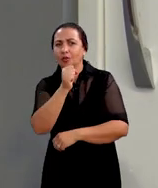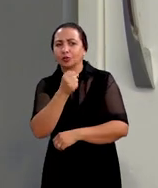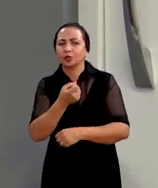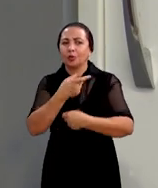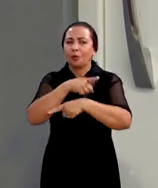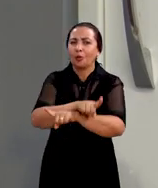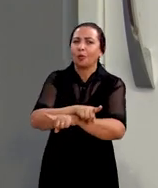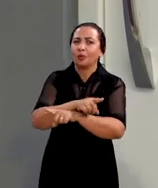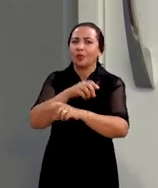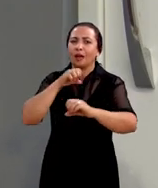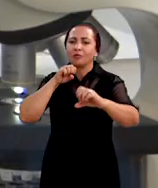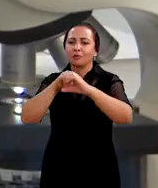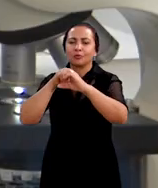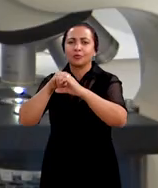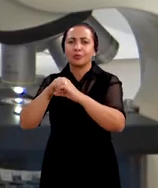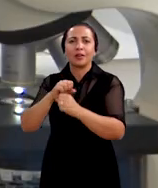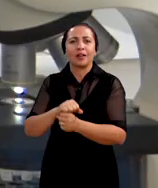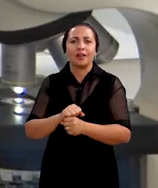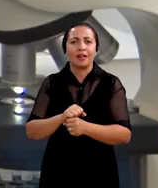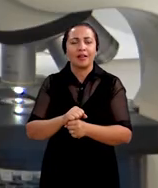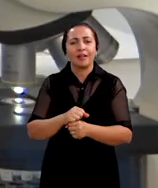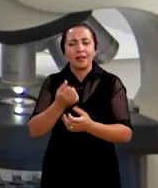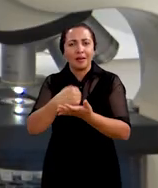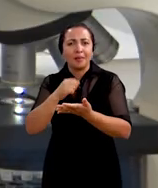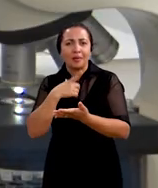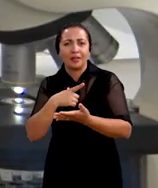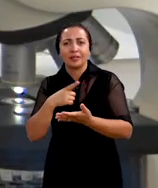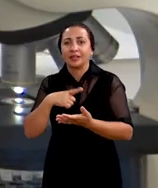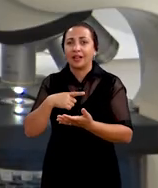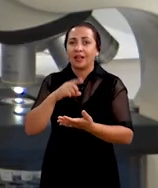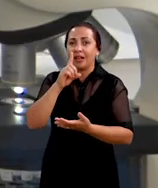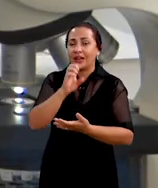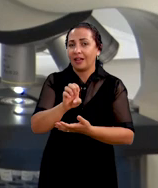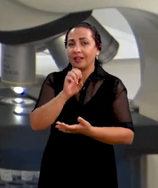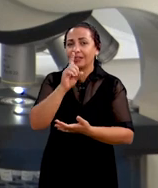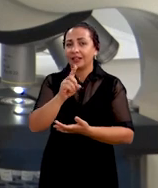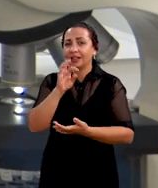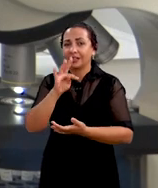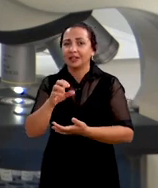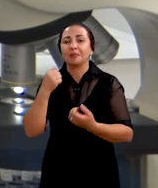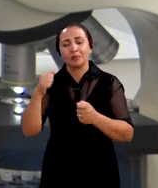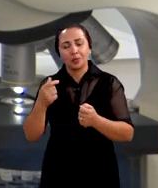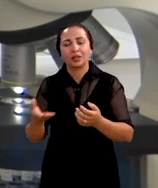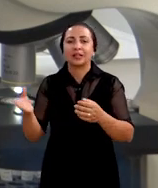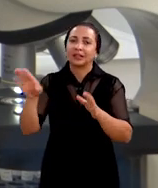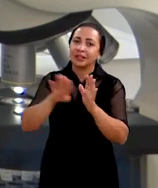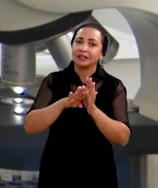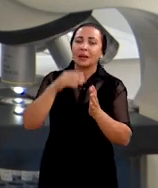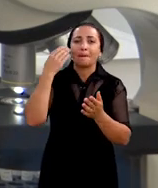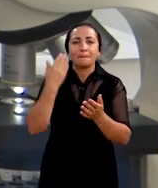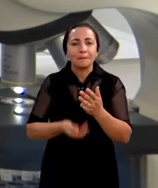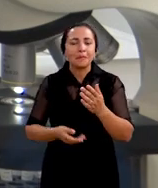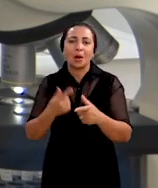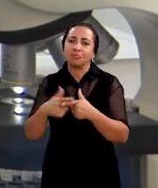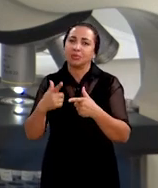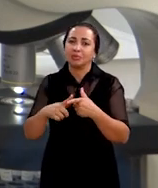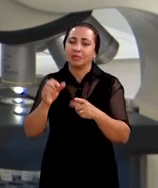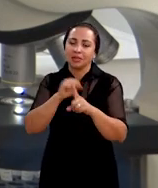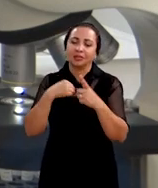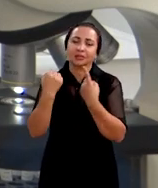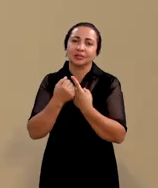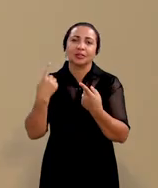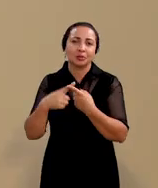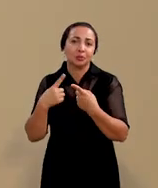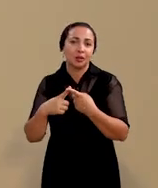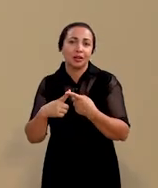resistentes a inseticidas tiverem uma alteração na resposta ao DET, pode trazer prejuízos para a